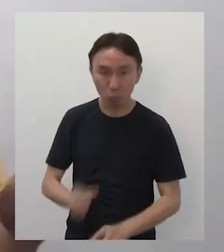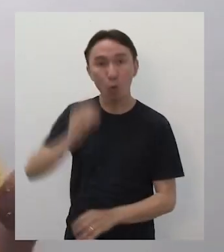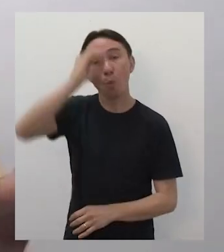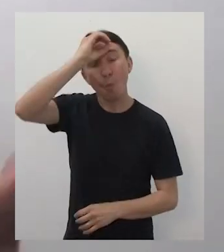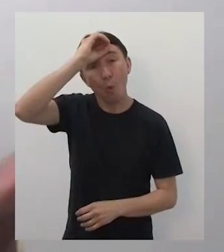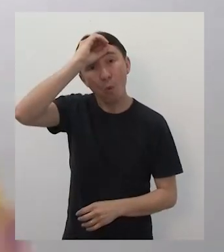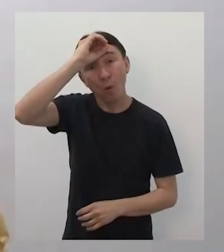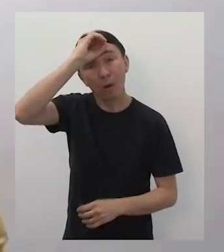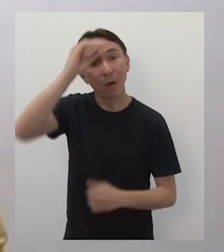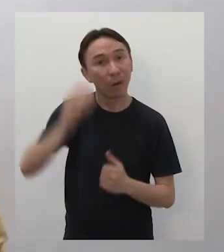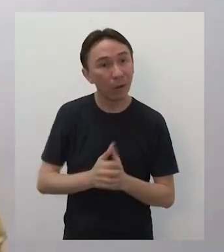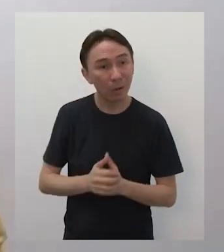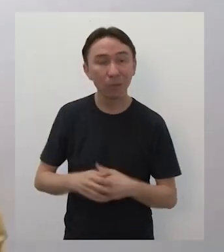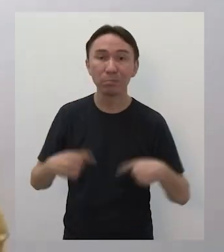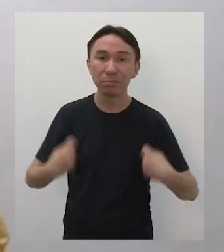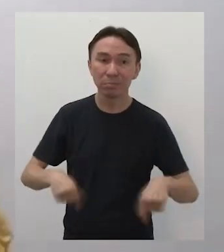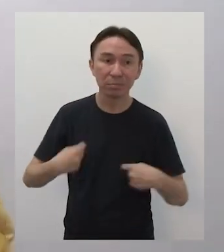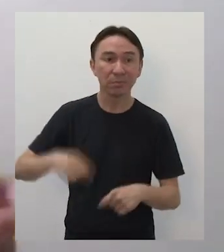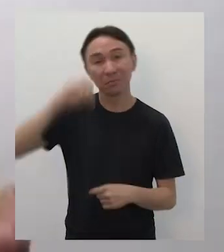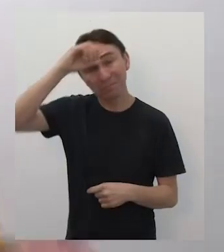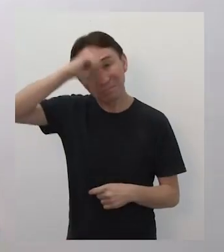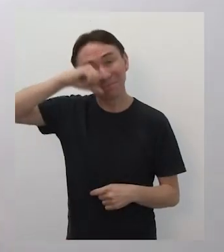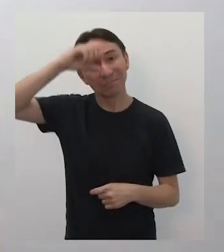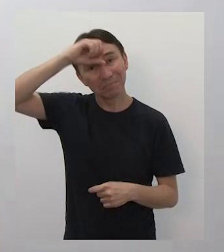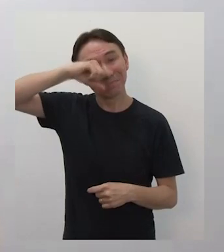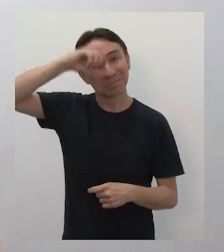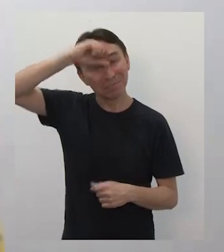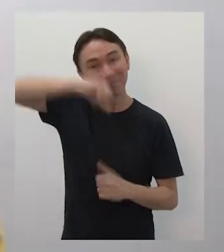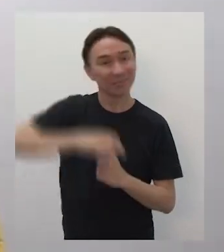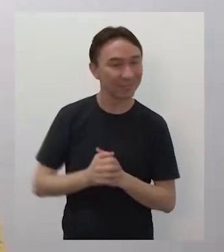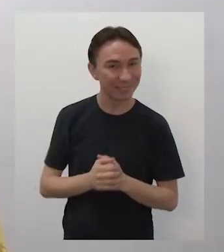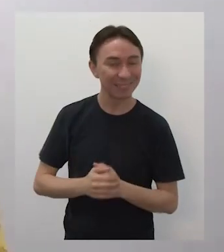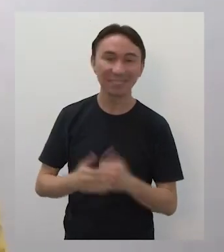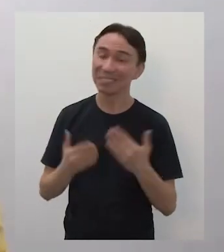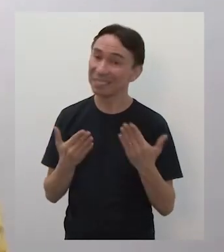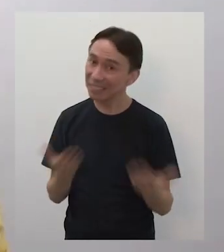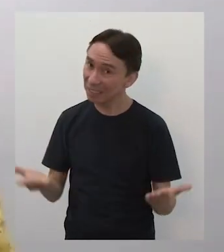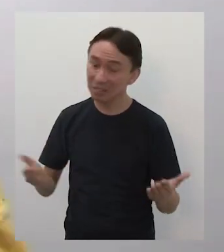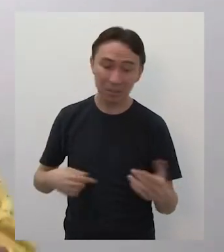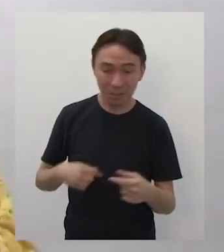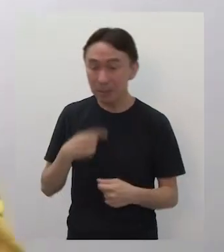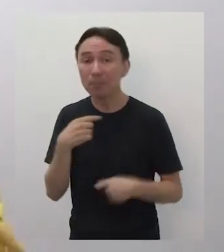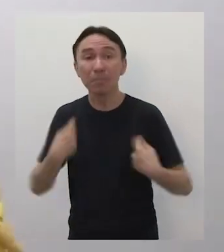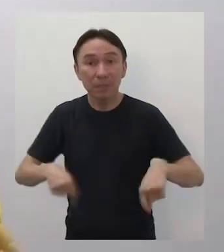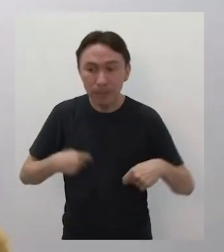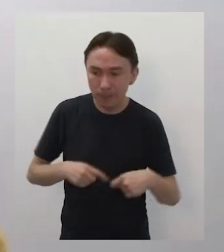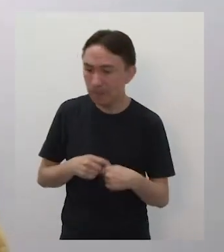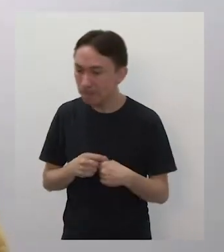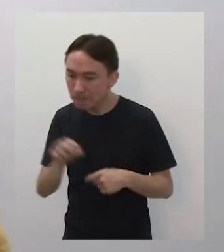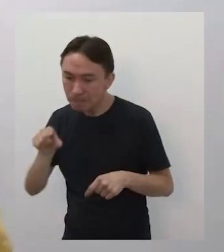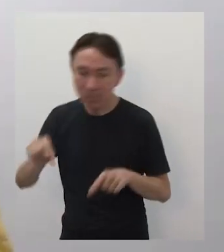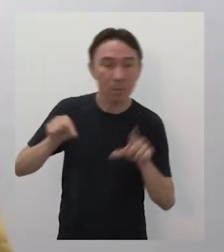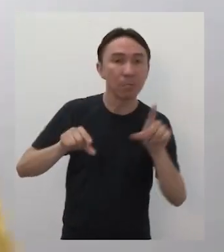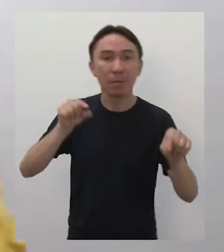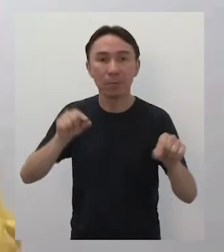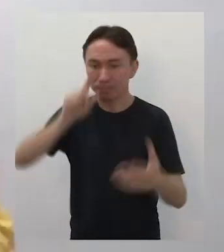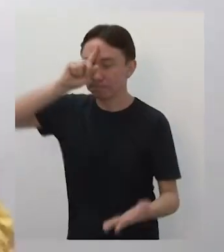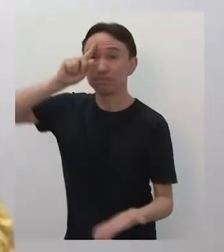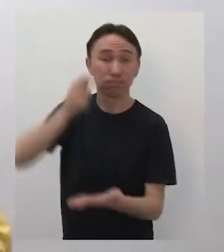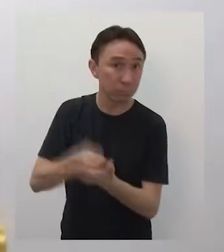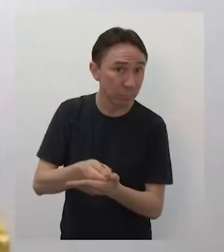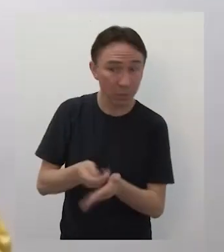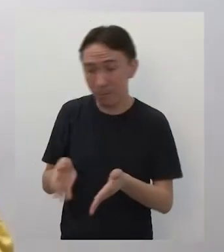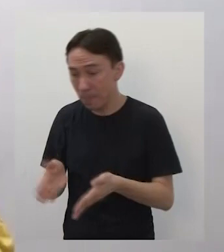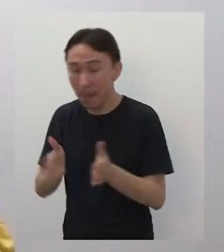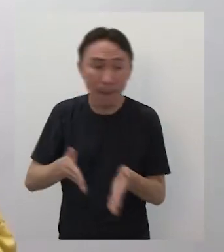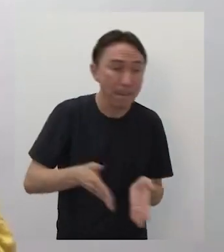e temos de fazer escolhas, temos caminhos a ser escolhidos. Então, nós podemos aprender